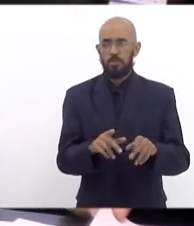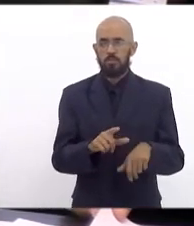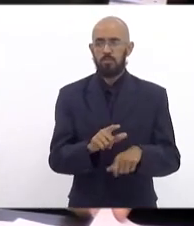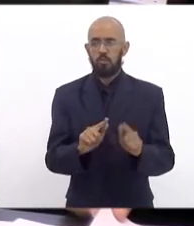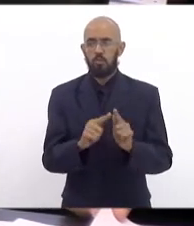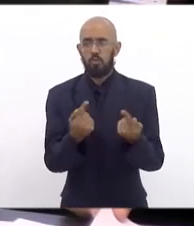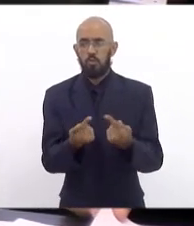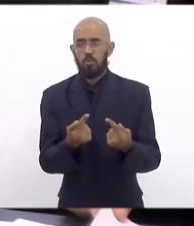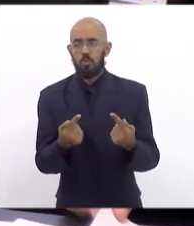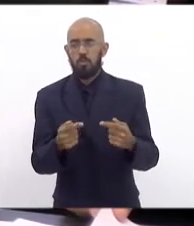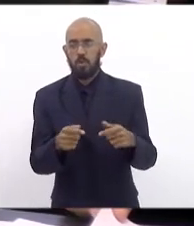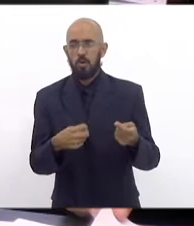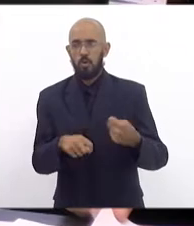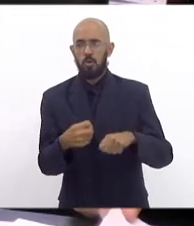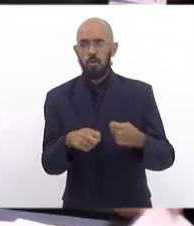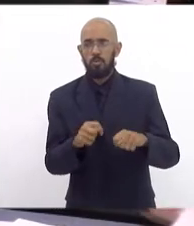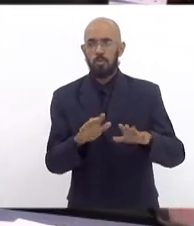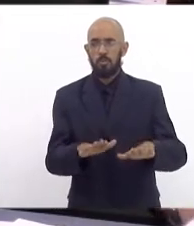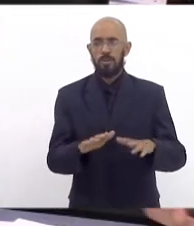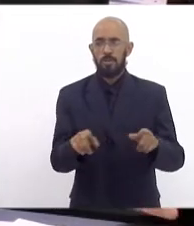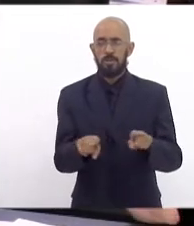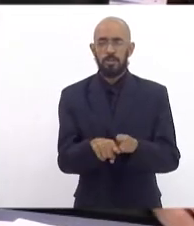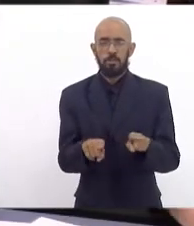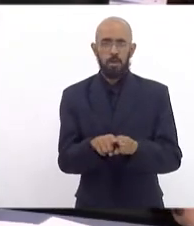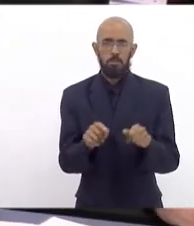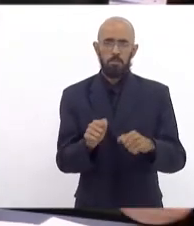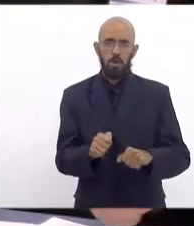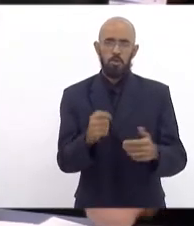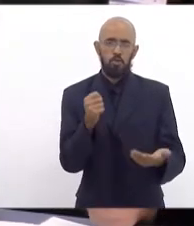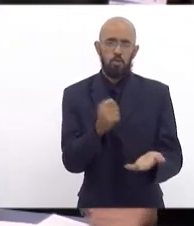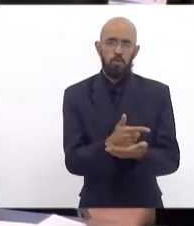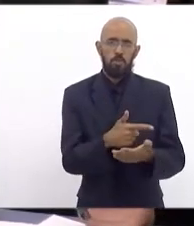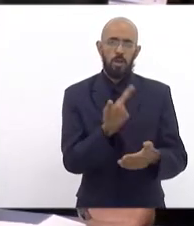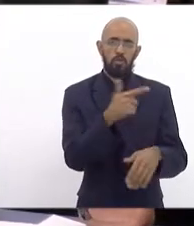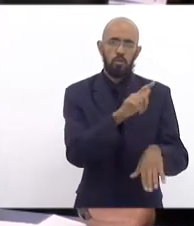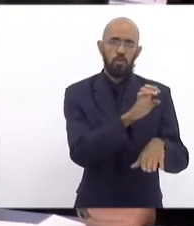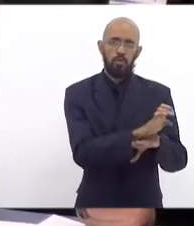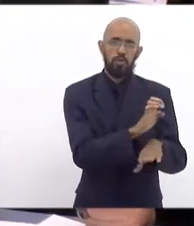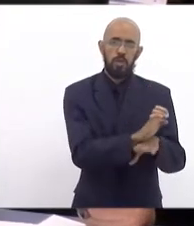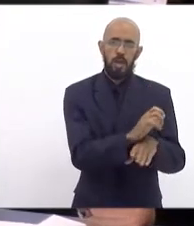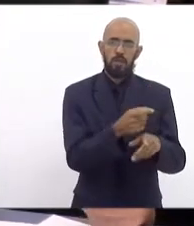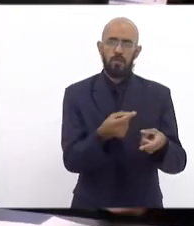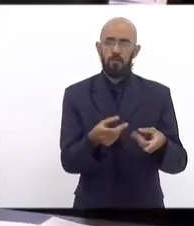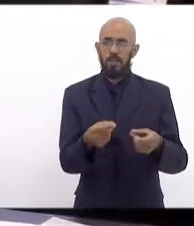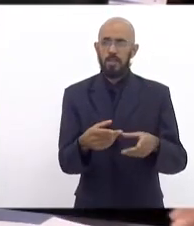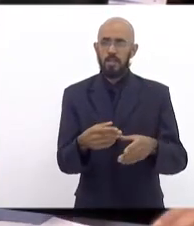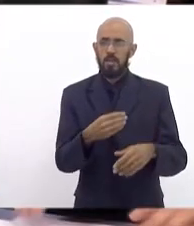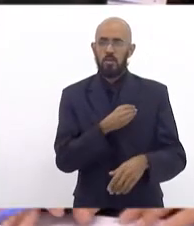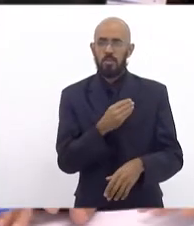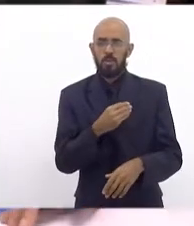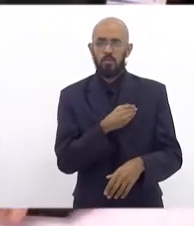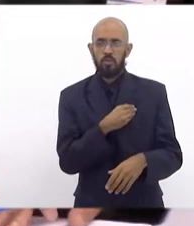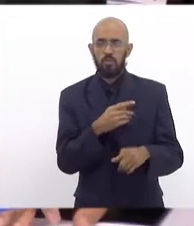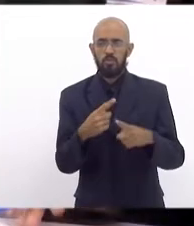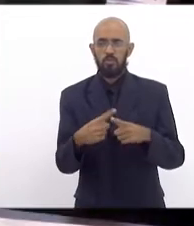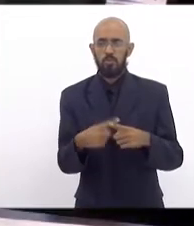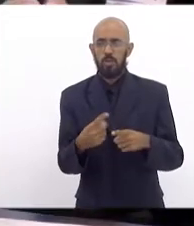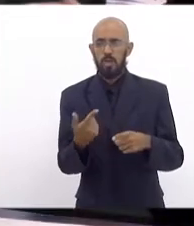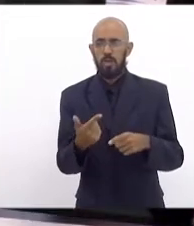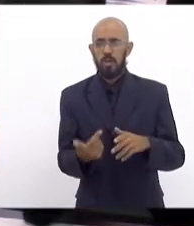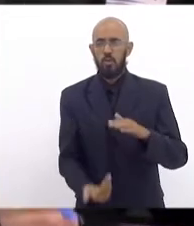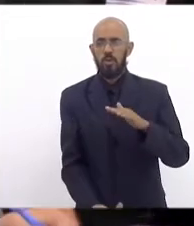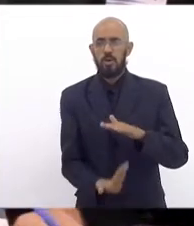É esse mesmo estabelecimento comercial pode importar ou comprar de outro estado e vender com benefício porque o benefício ali da forma como tá ele não